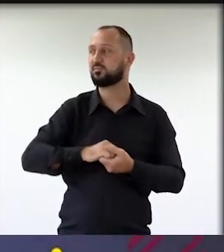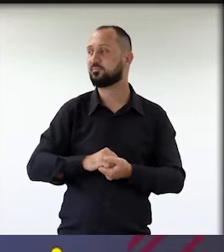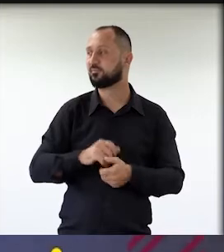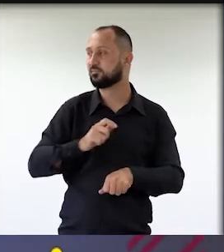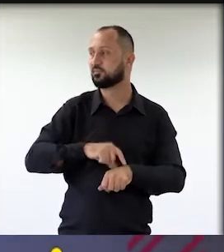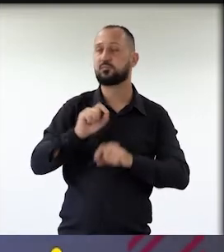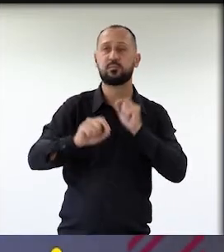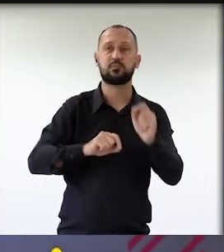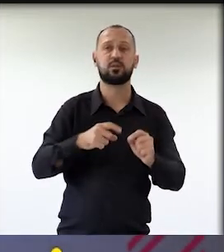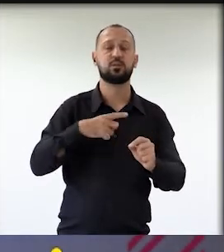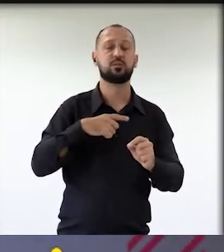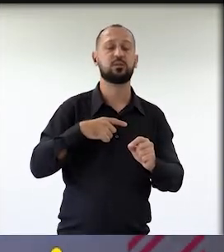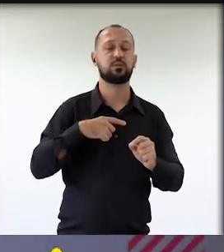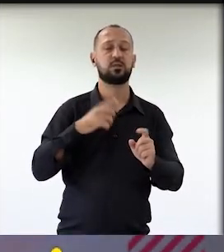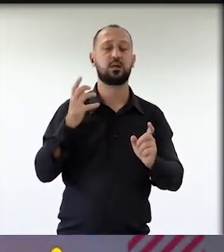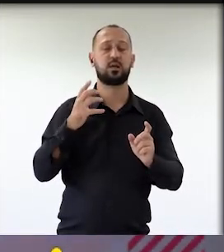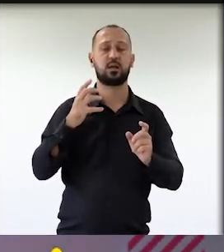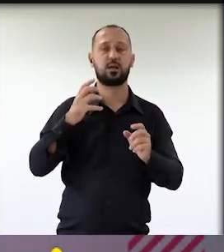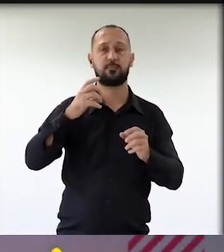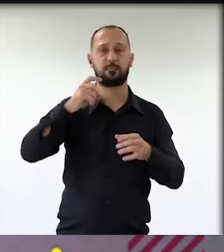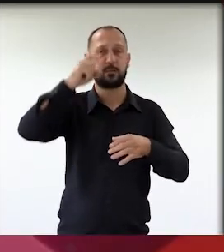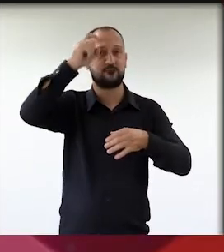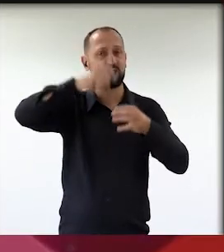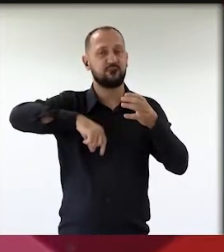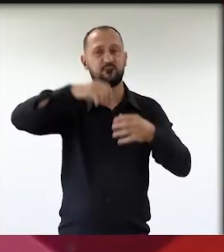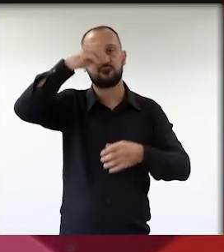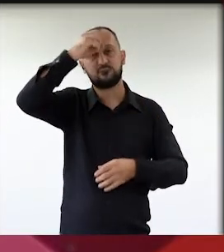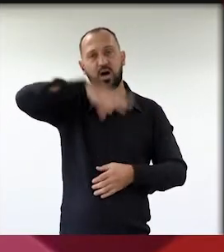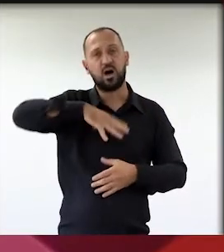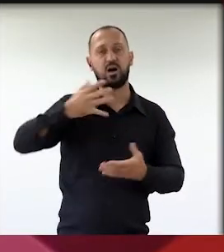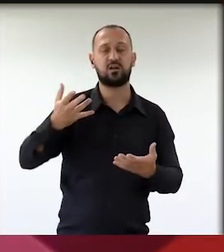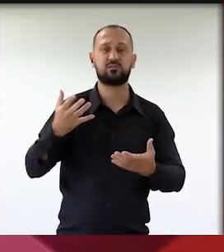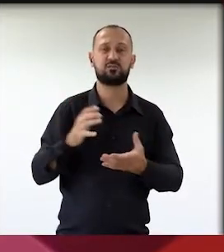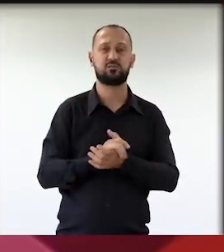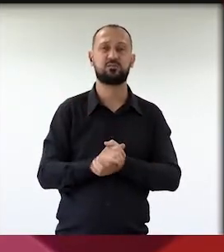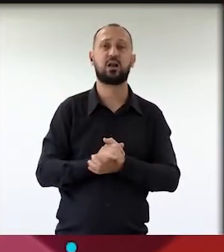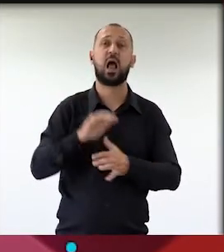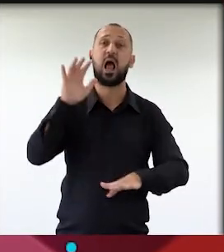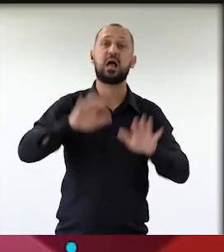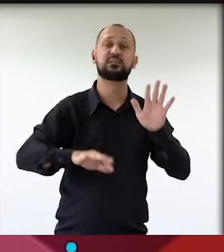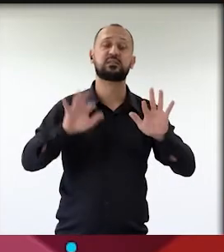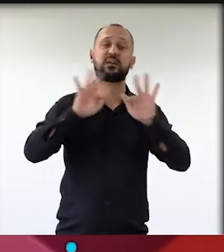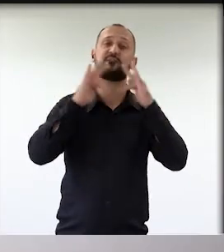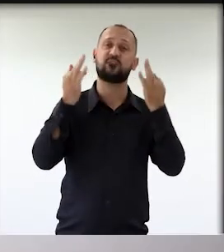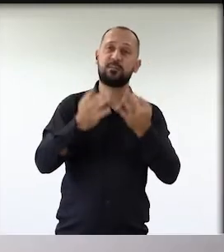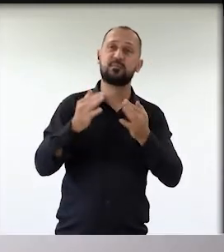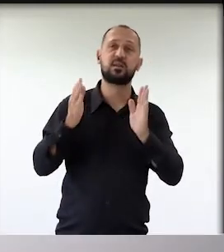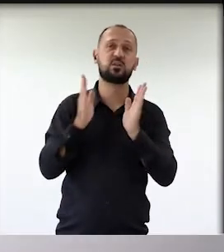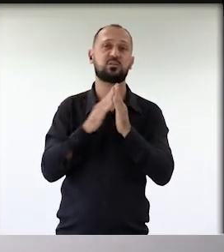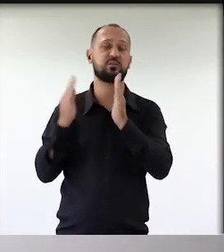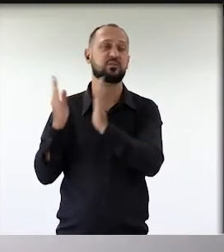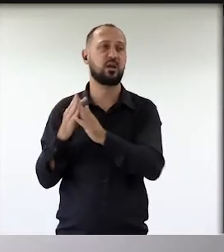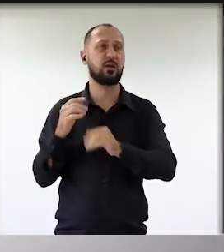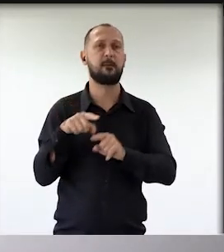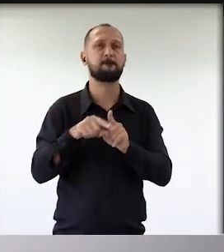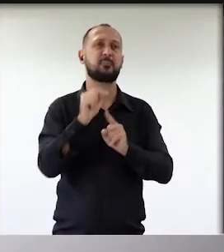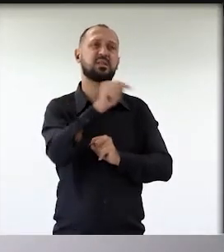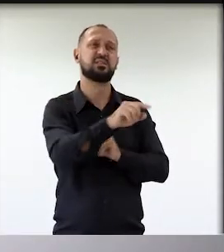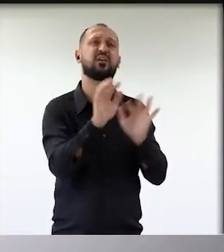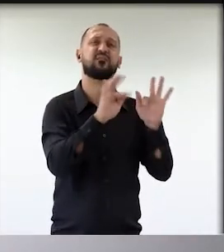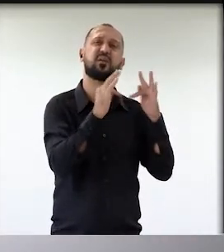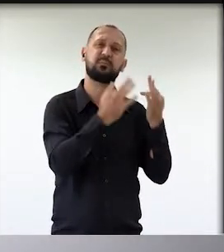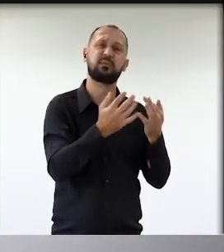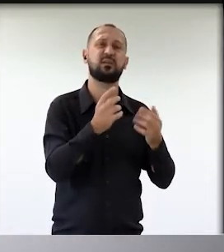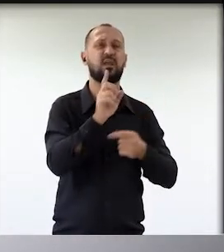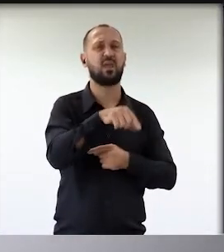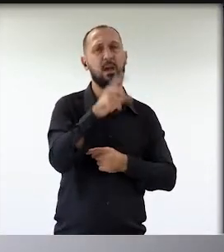casa, que esse período de pandemia tem aumentado. E muitas vezes as famílias, as pessoas, os vizinhos, por exemplo,